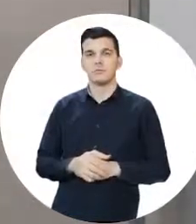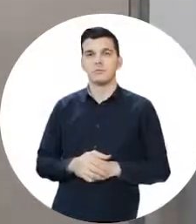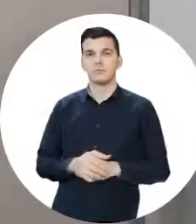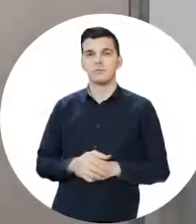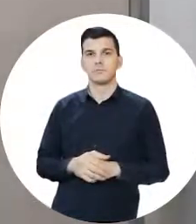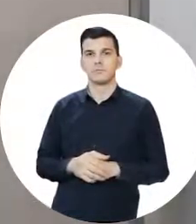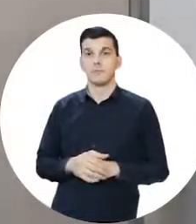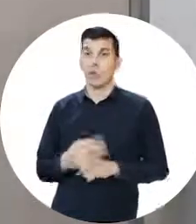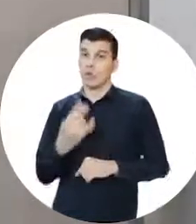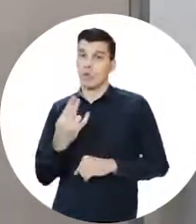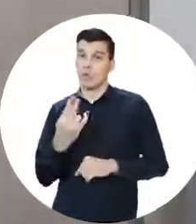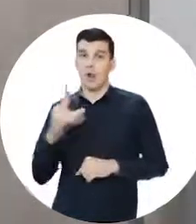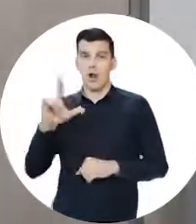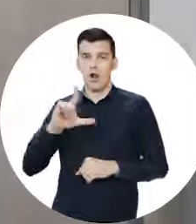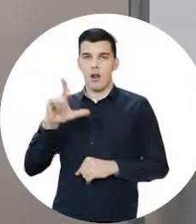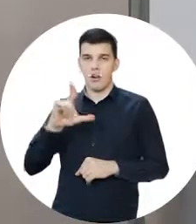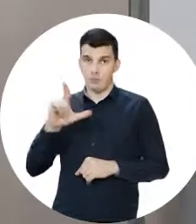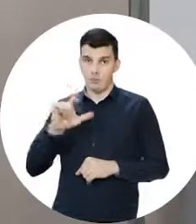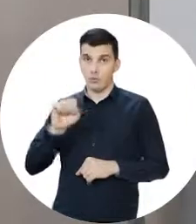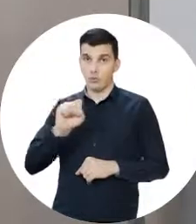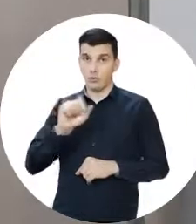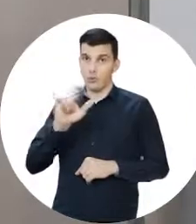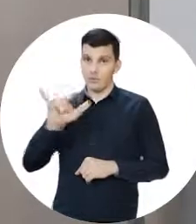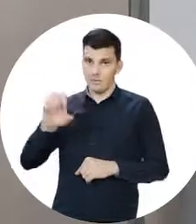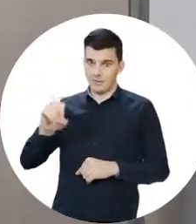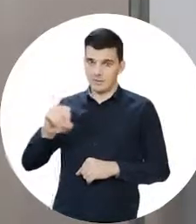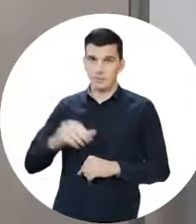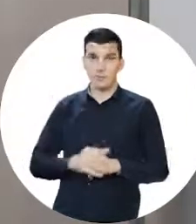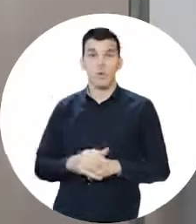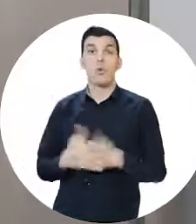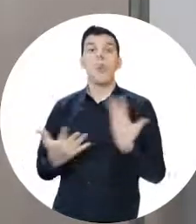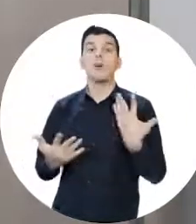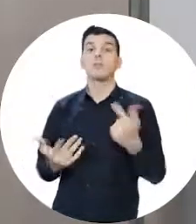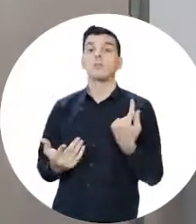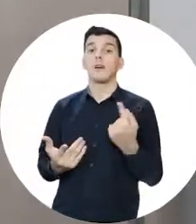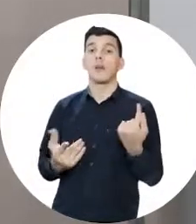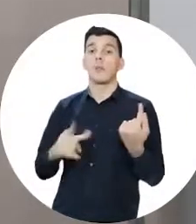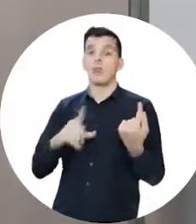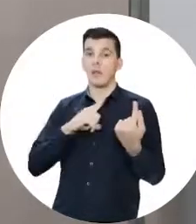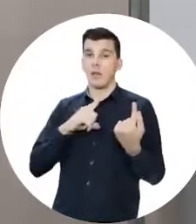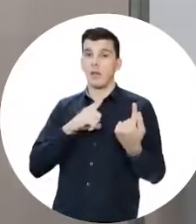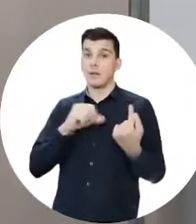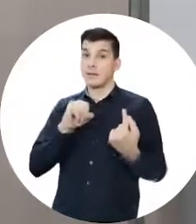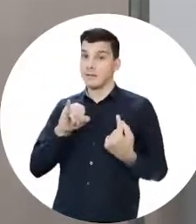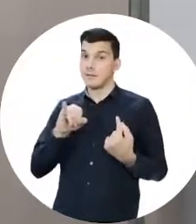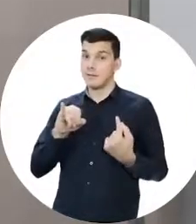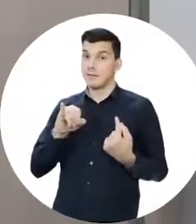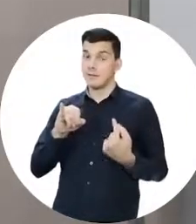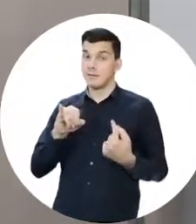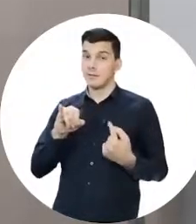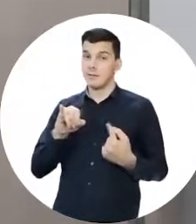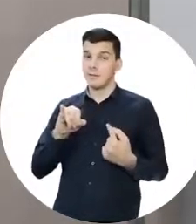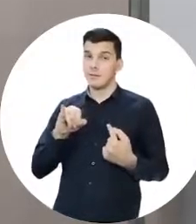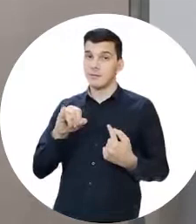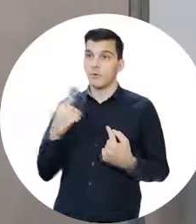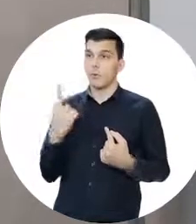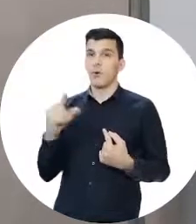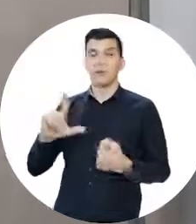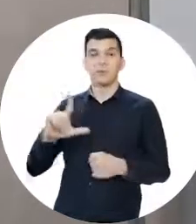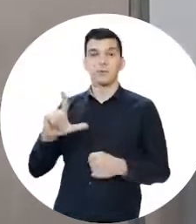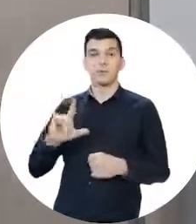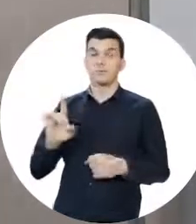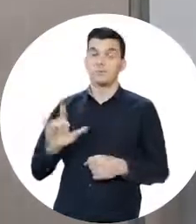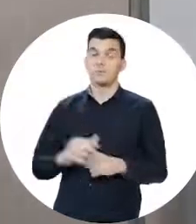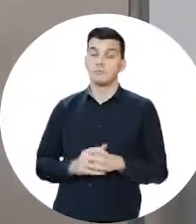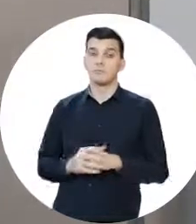para 2 litros de solução. Quantos gramas eu terei se eu tiver 1 litro